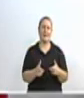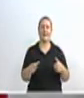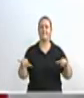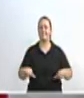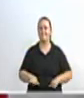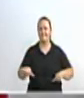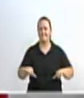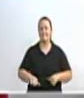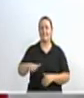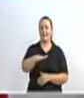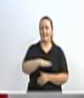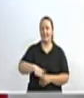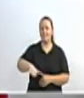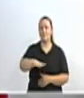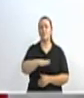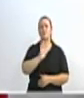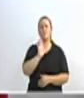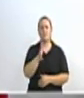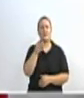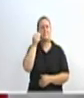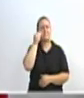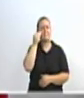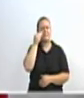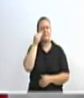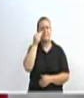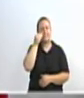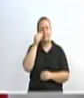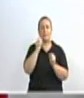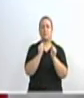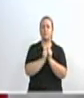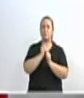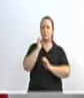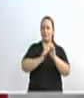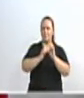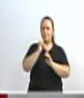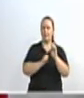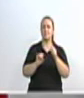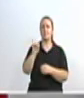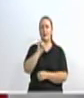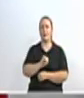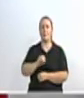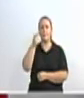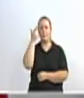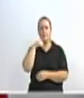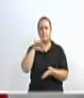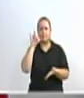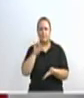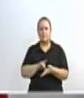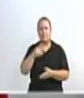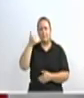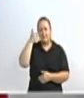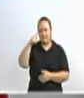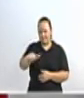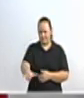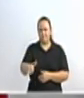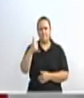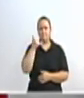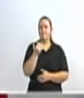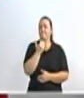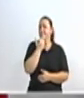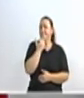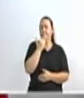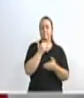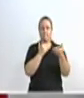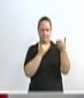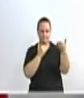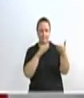sofrida região, onde nós estivemos tentando, com a própria Oi, através de técnicos, levar a telefonia fixa, e nem isso nós conseguimos, o senhor pode ter certeza